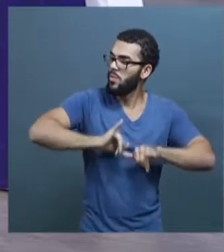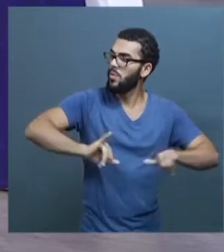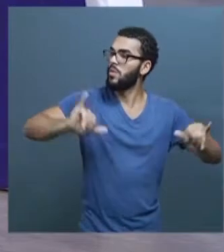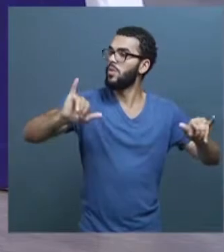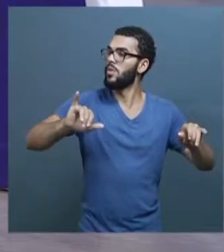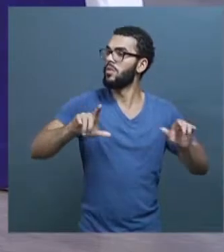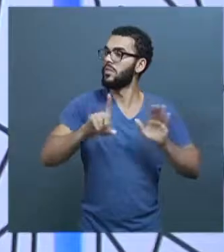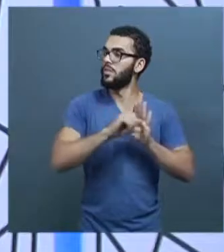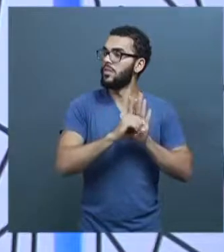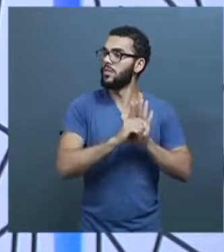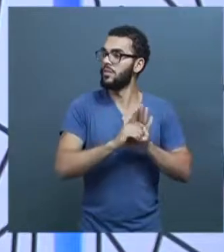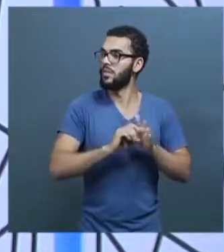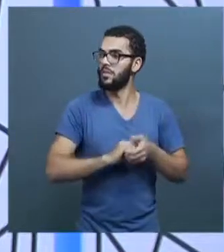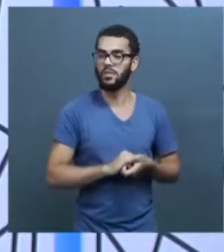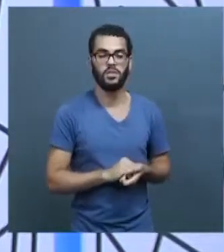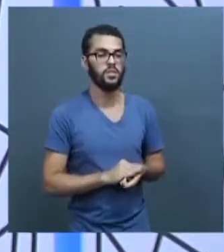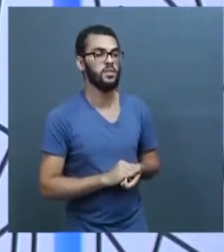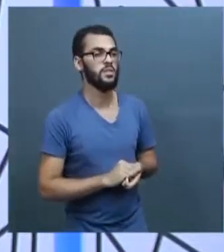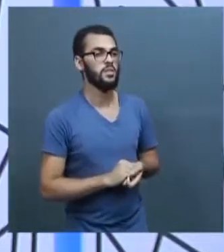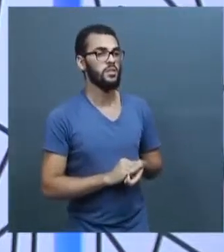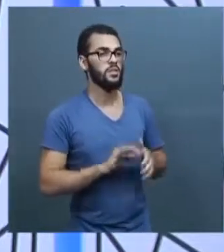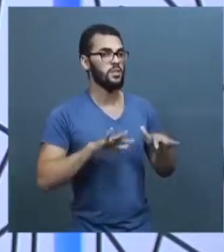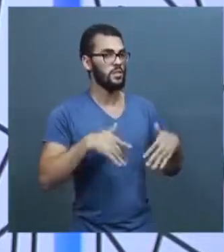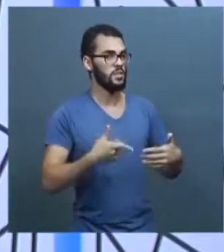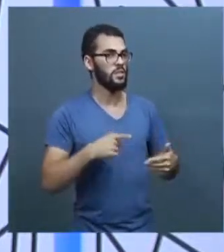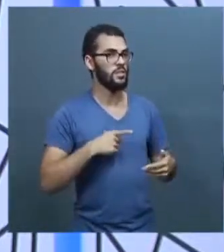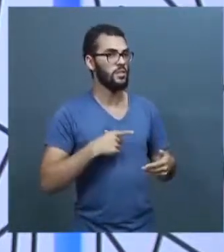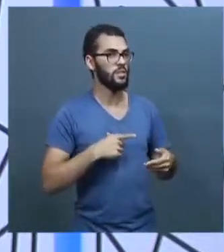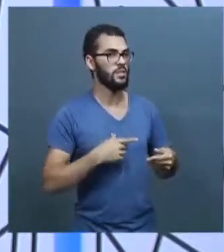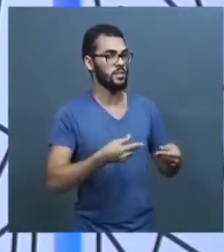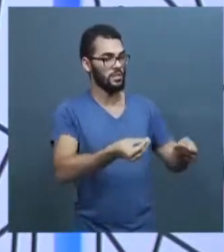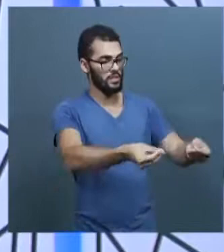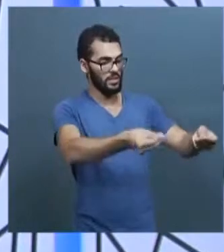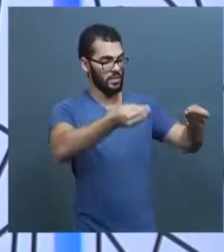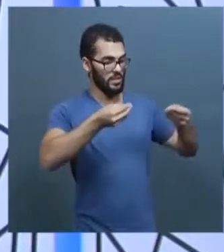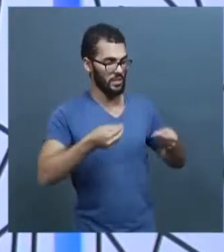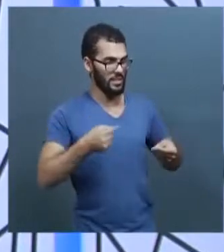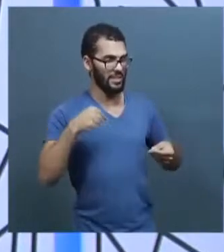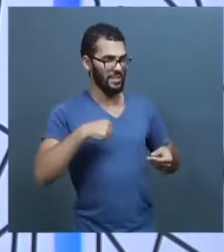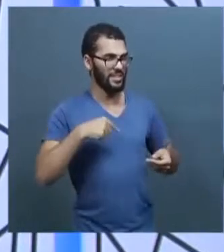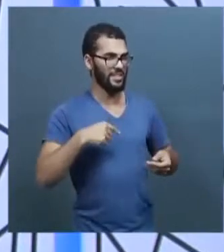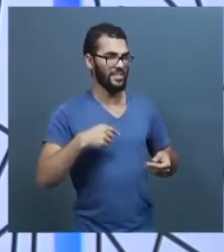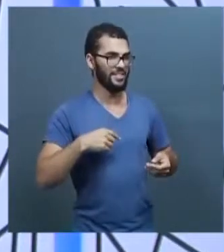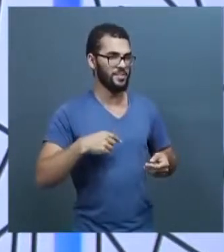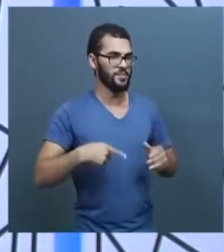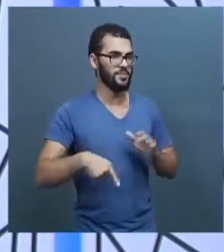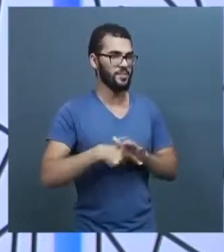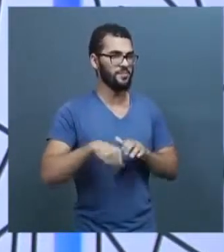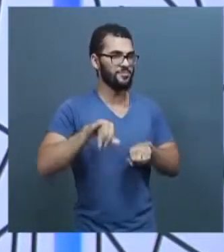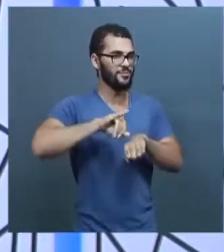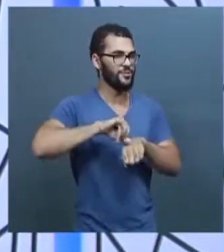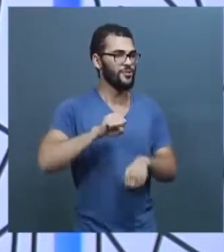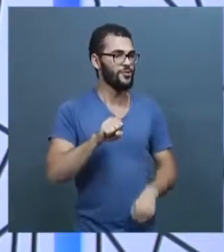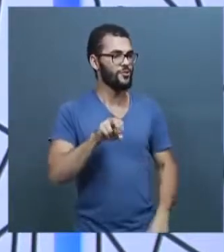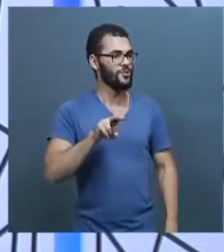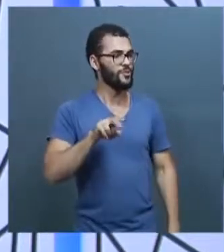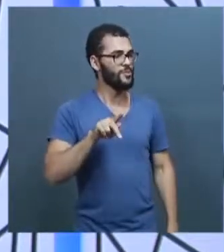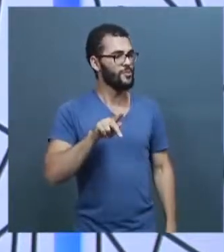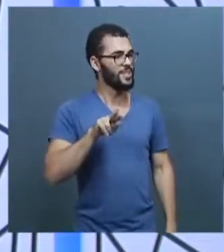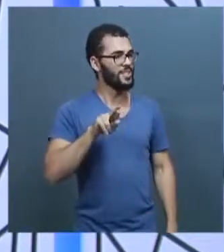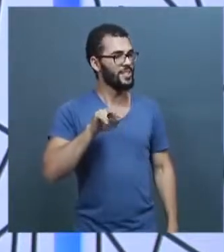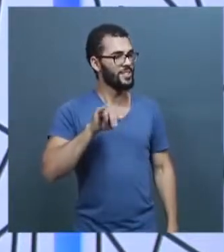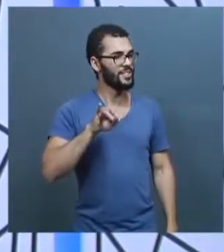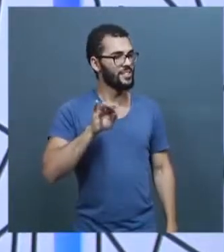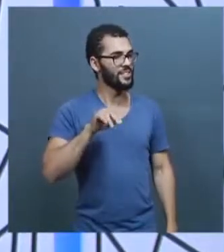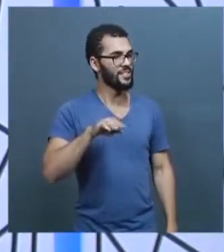nas escolas? Sim, chegou um ofício para nós, na Superintendência de Ensino, para que a gente possa